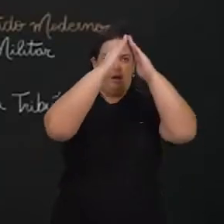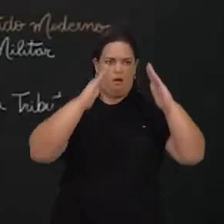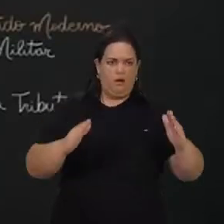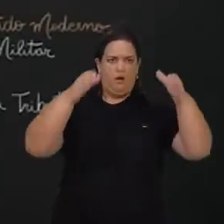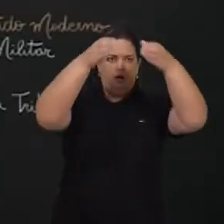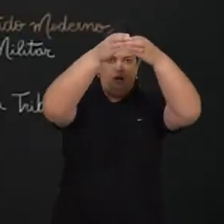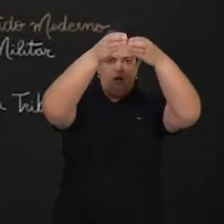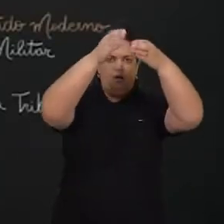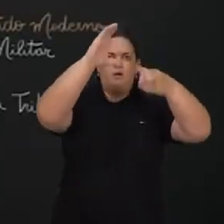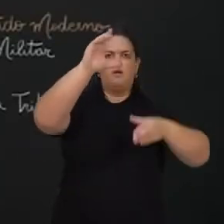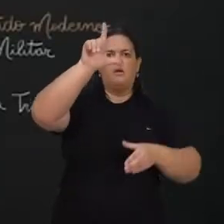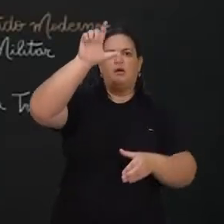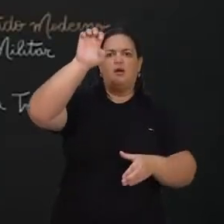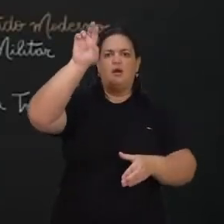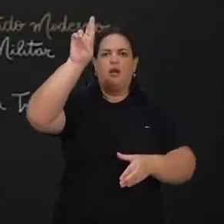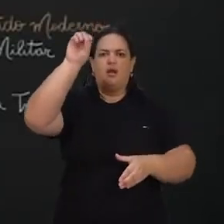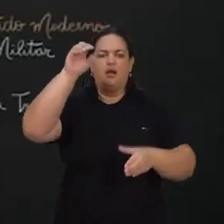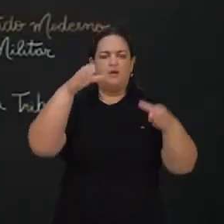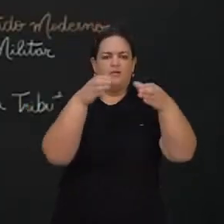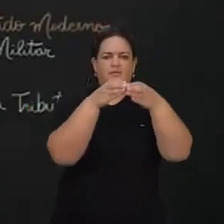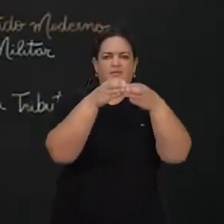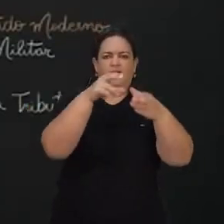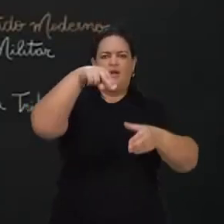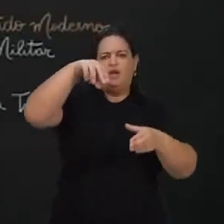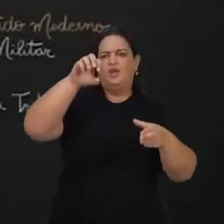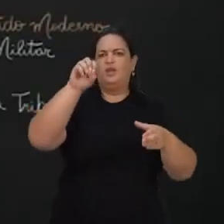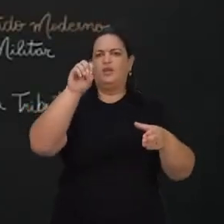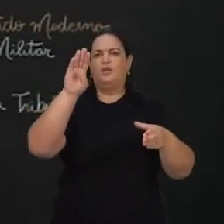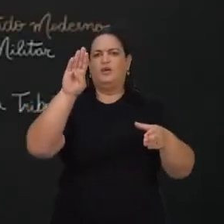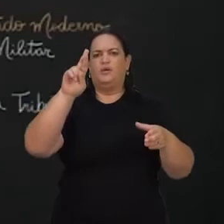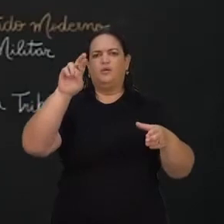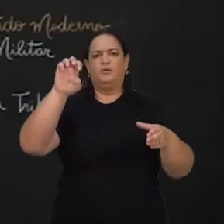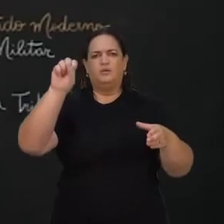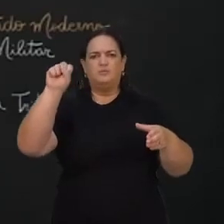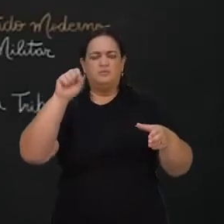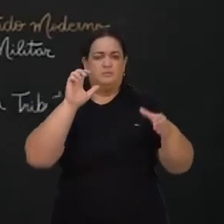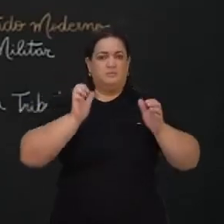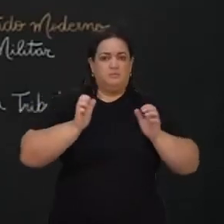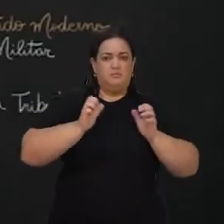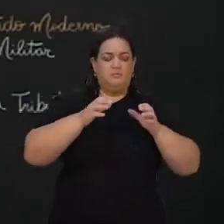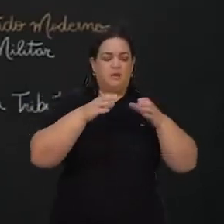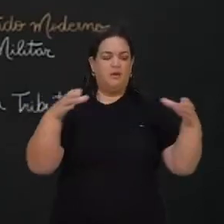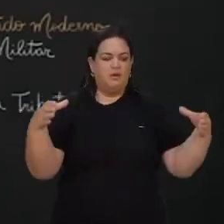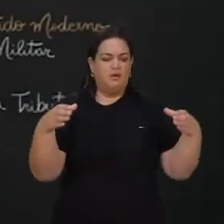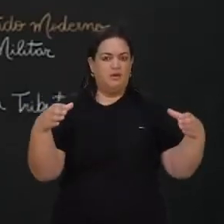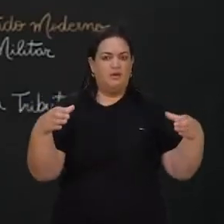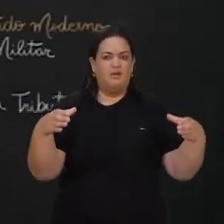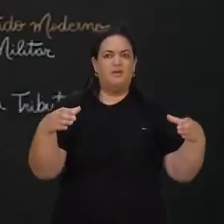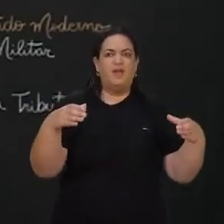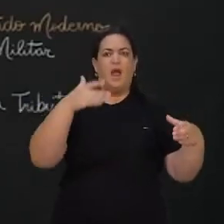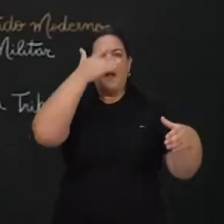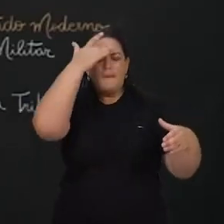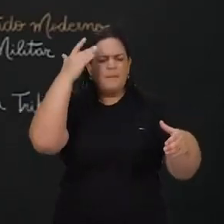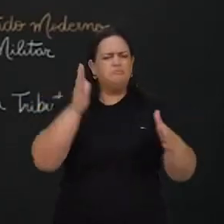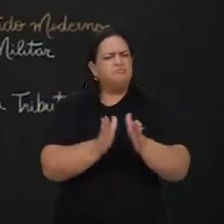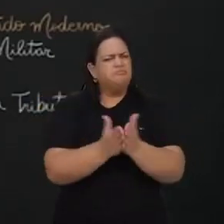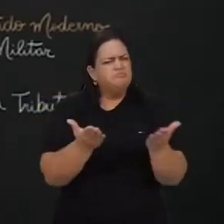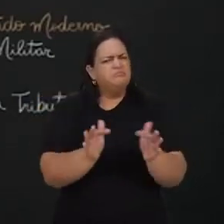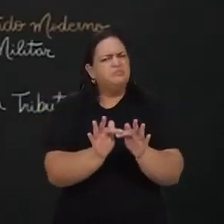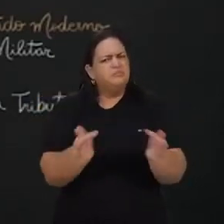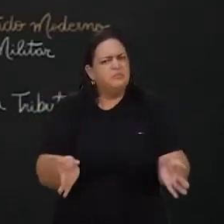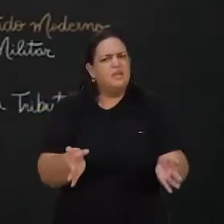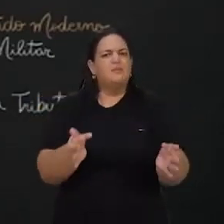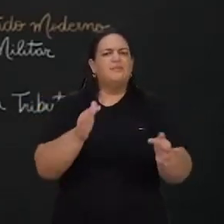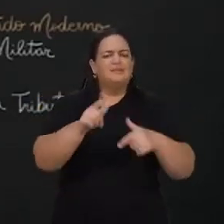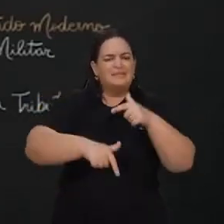igreja, nobreza, que é quem tinha propriedade da terra, e os trabalhadores do campo, muitos deles na condição de